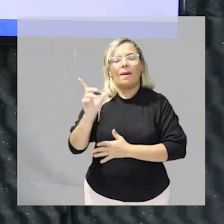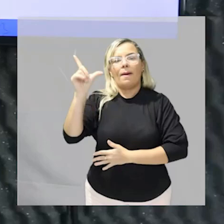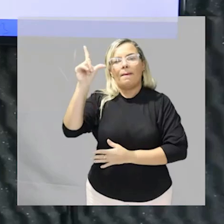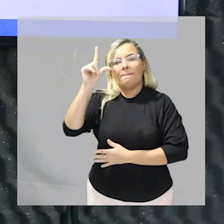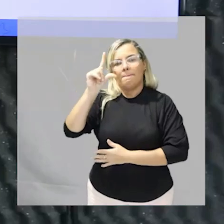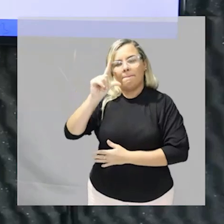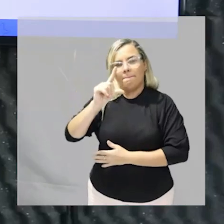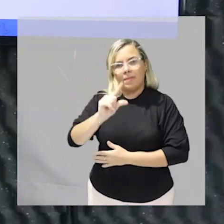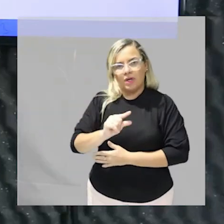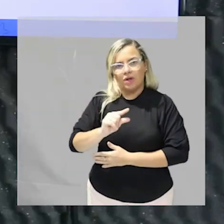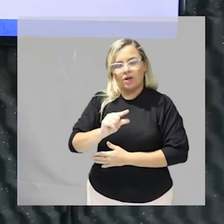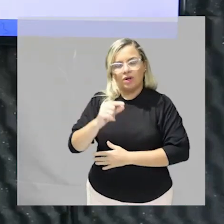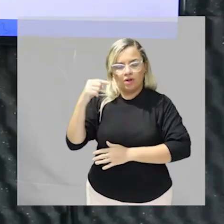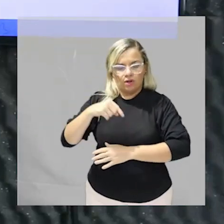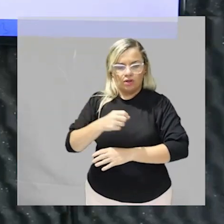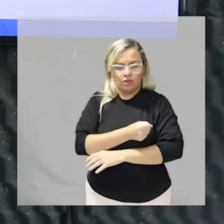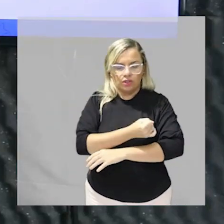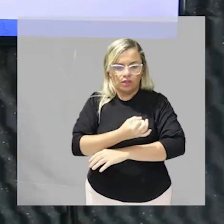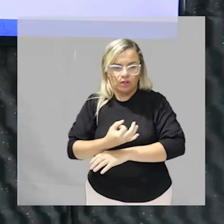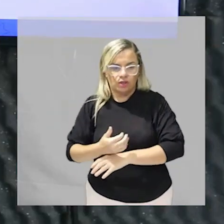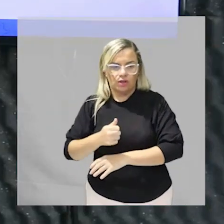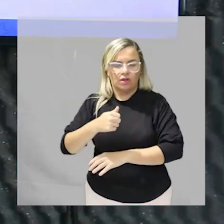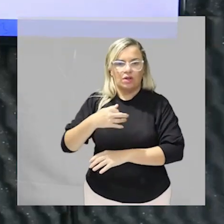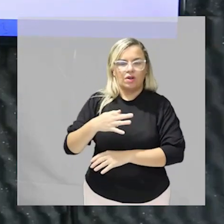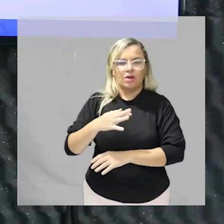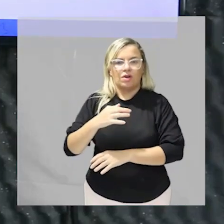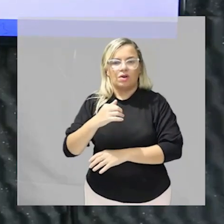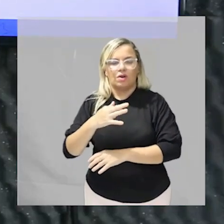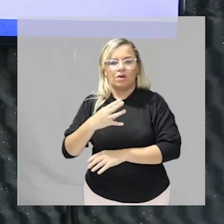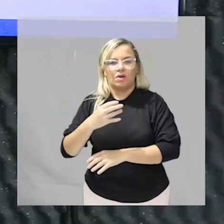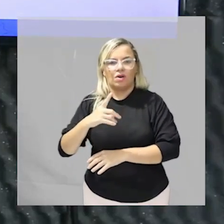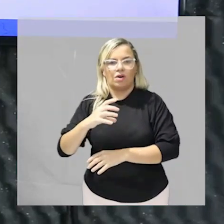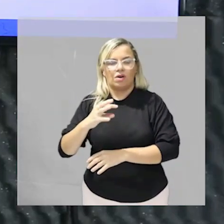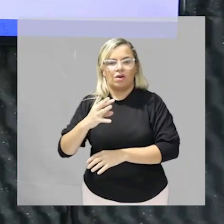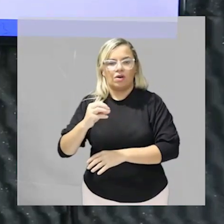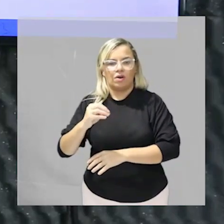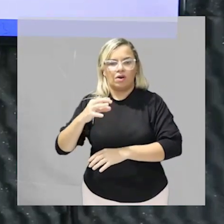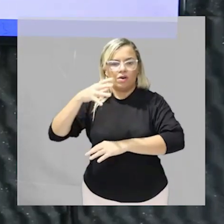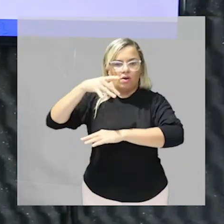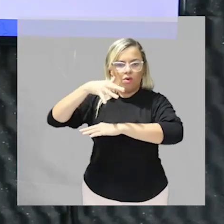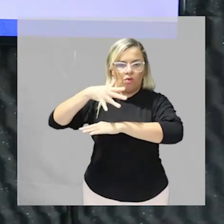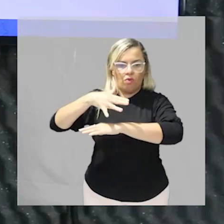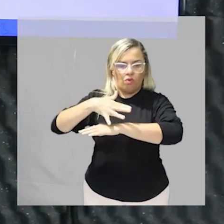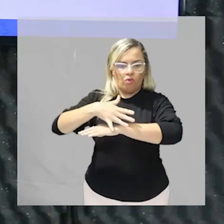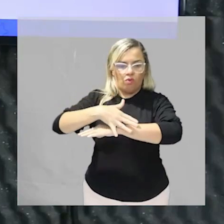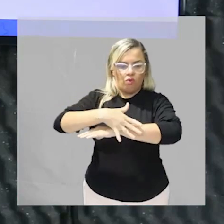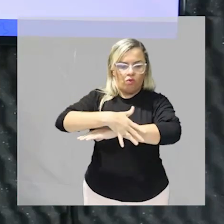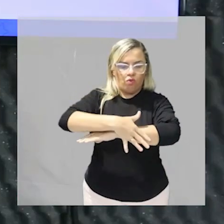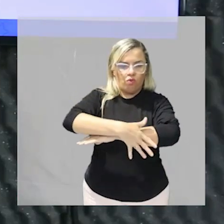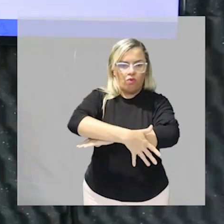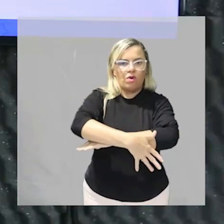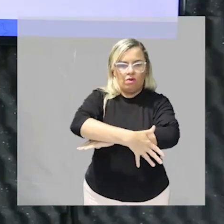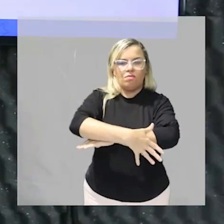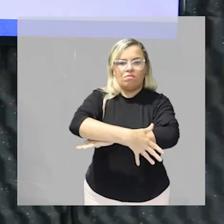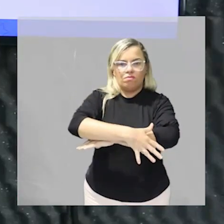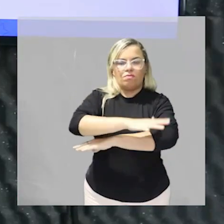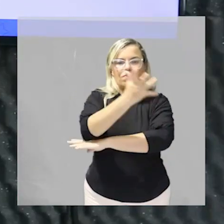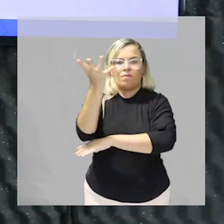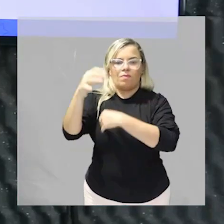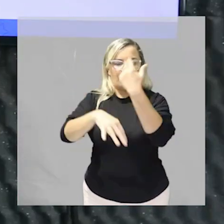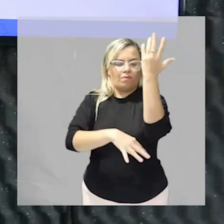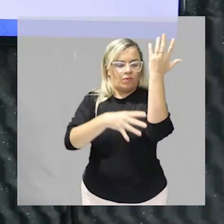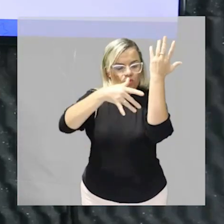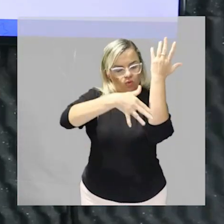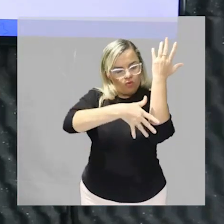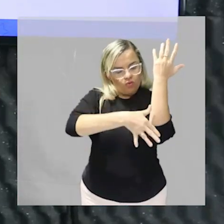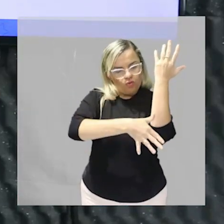quantidade de asfalto. Se eu tenho menor quantidade de asfalto, significa que quando chove, a água vai o quê? Ó, penetrar, tá certo? Vai infiltrar